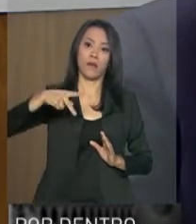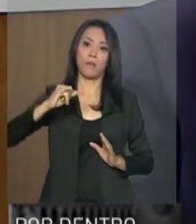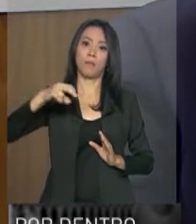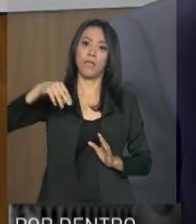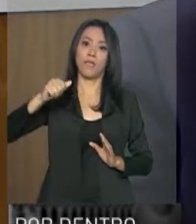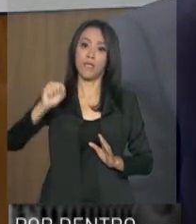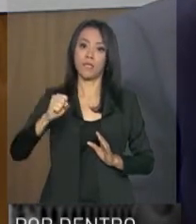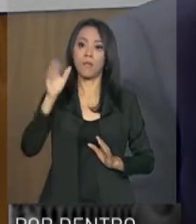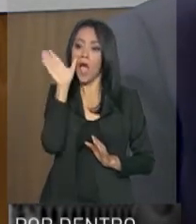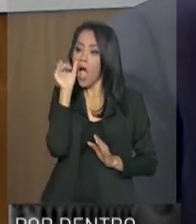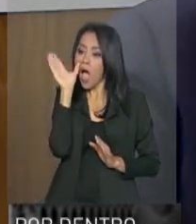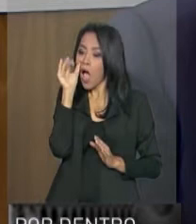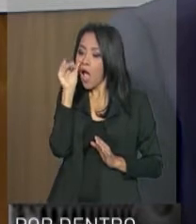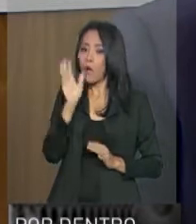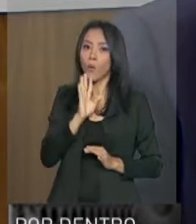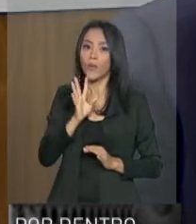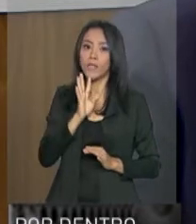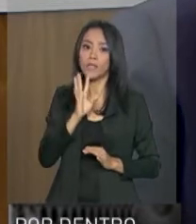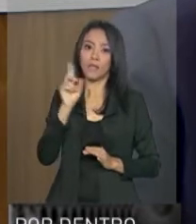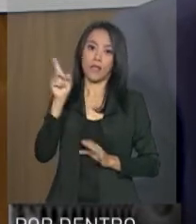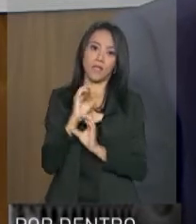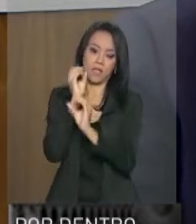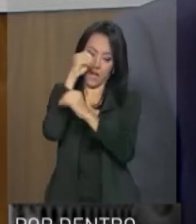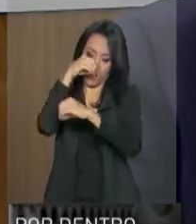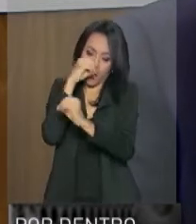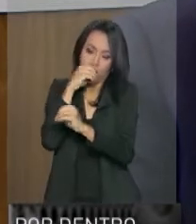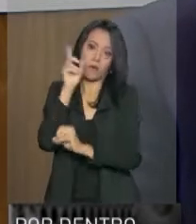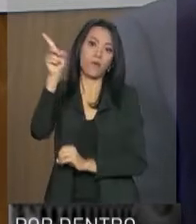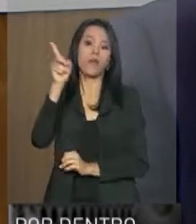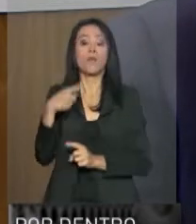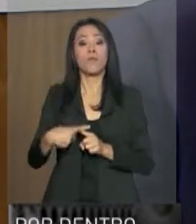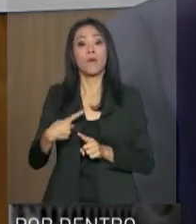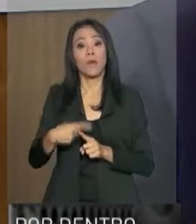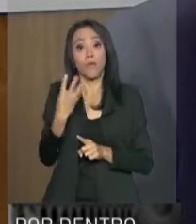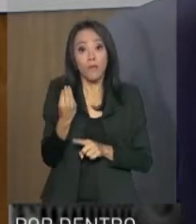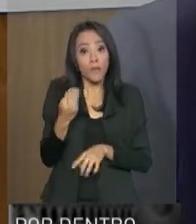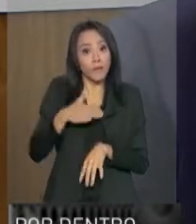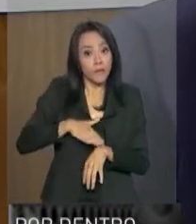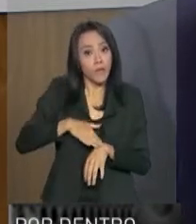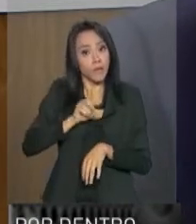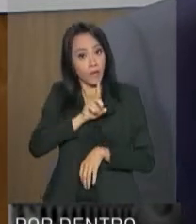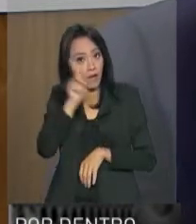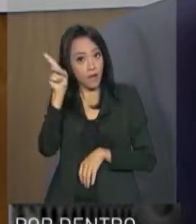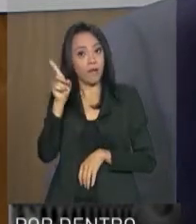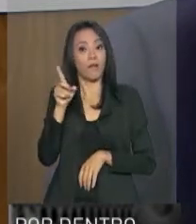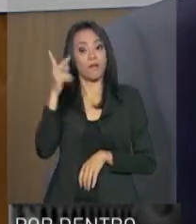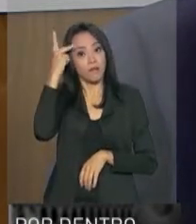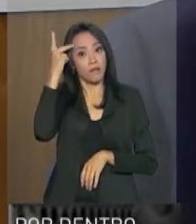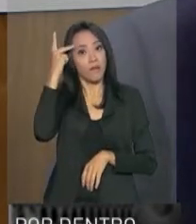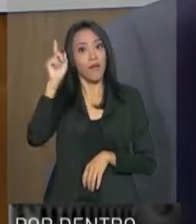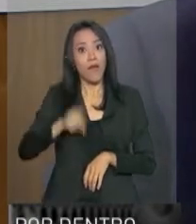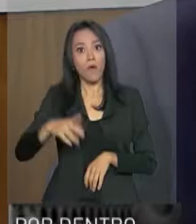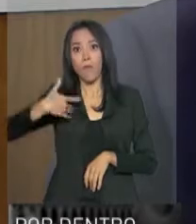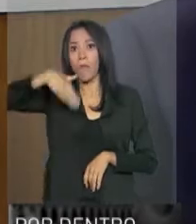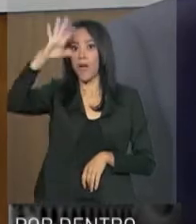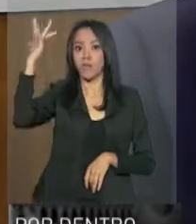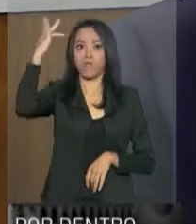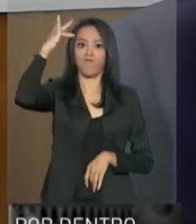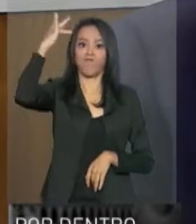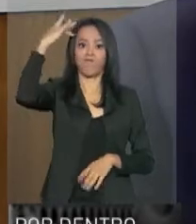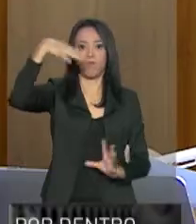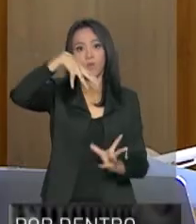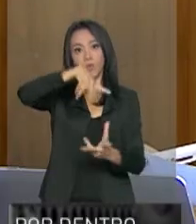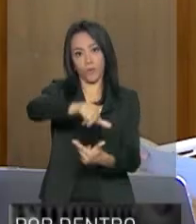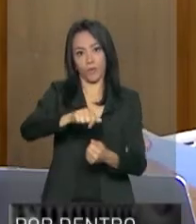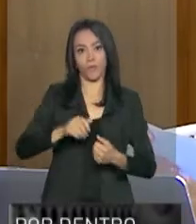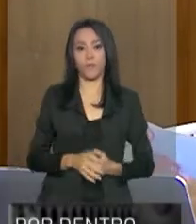deste laboratório porque será durante muito tempo o laboratório mais moderno no mundo bom a